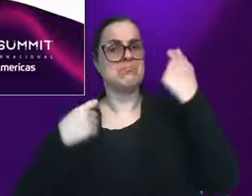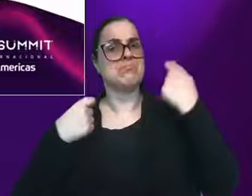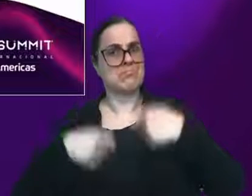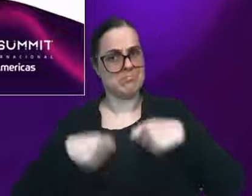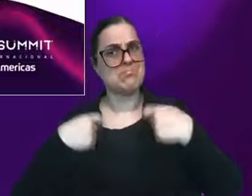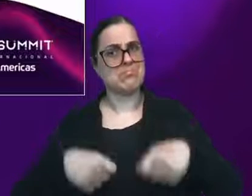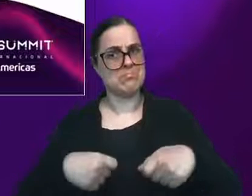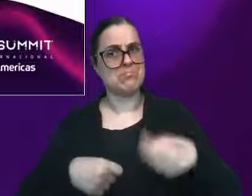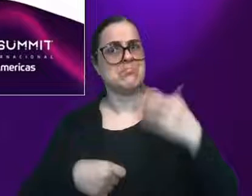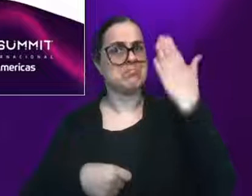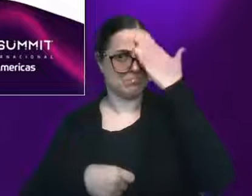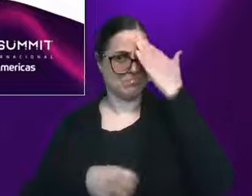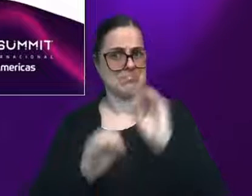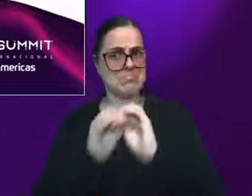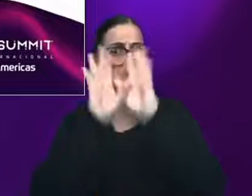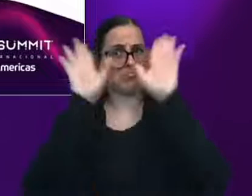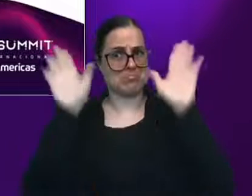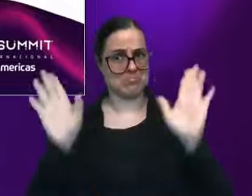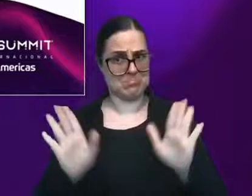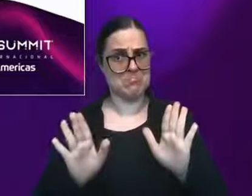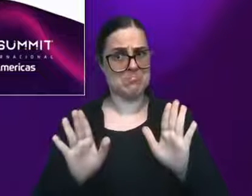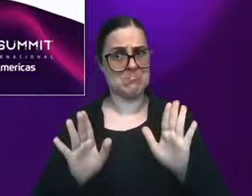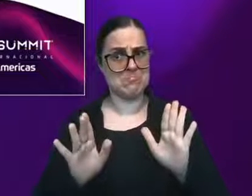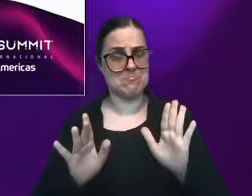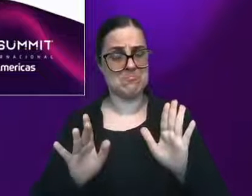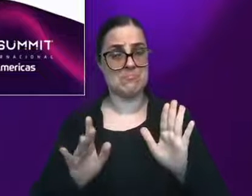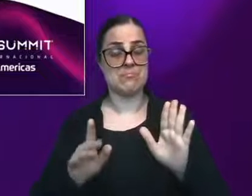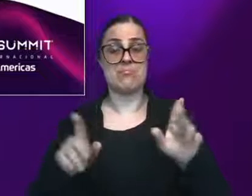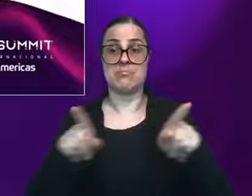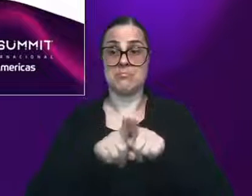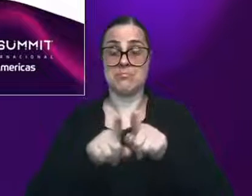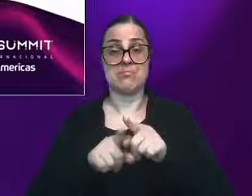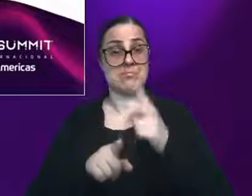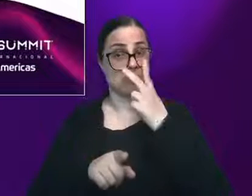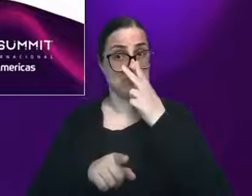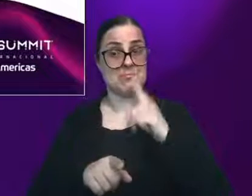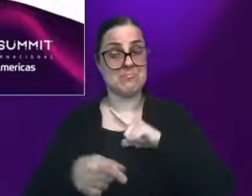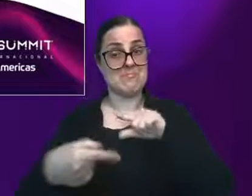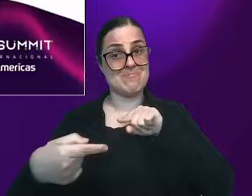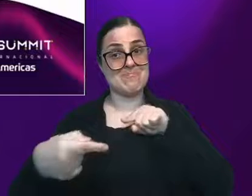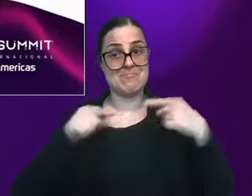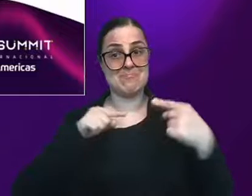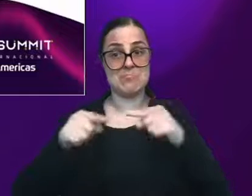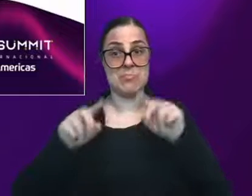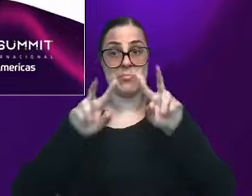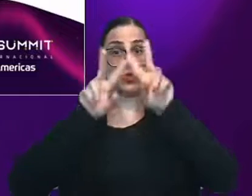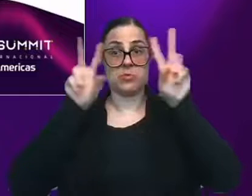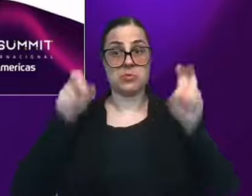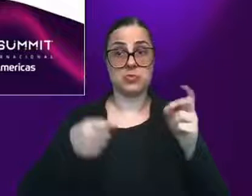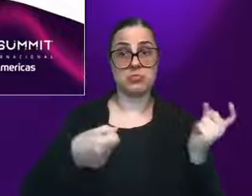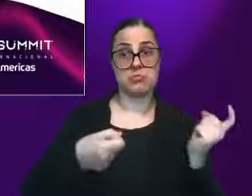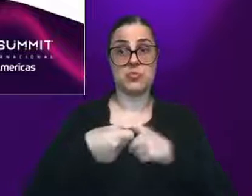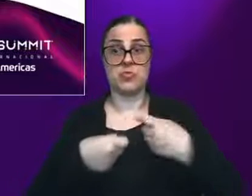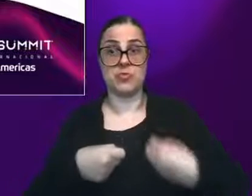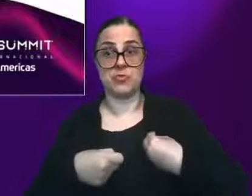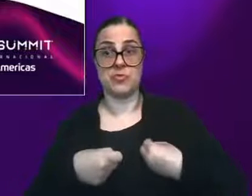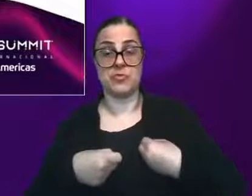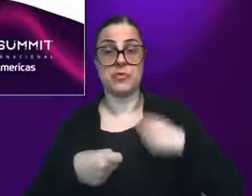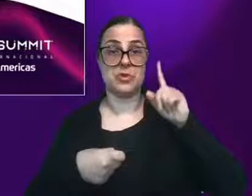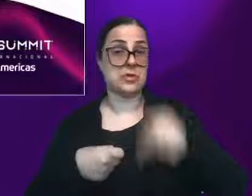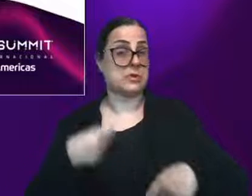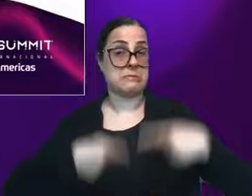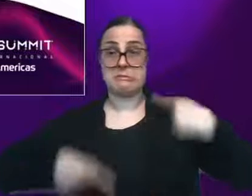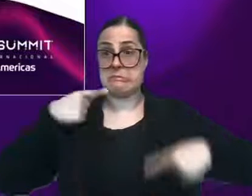da grande controvérsia em relação à ressuscitação volêmica, né? Como,